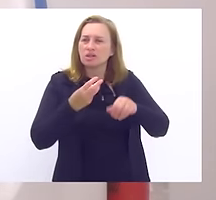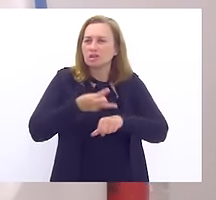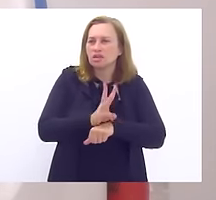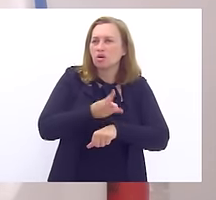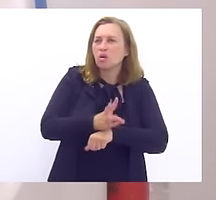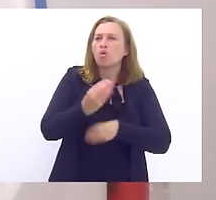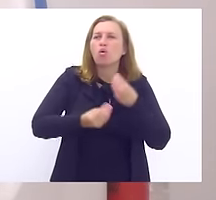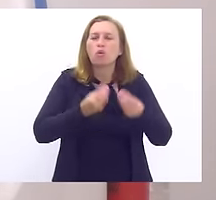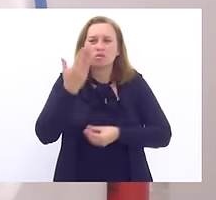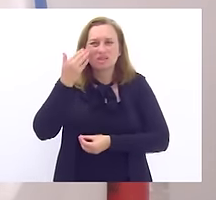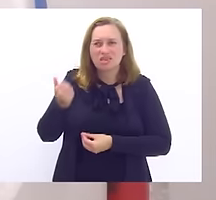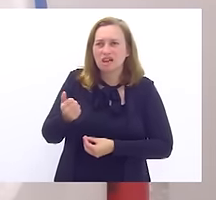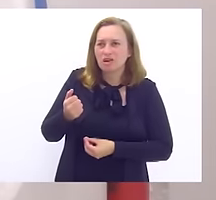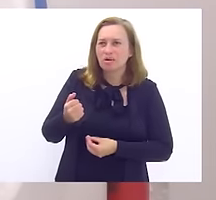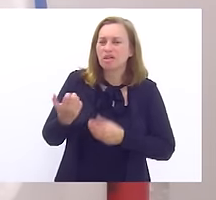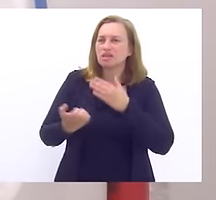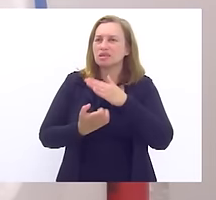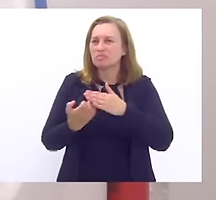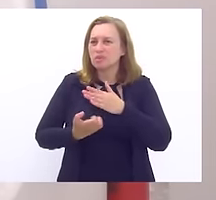requisitos estão atendidos